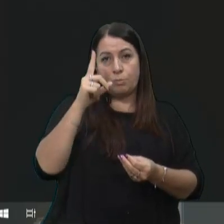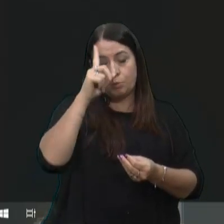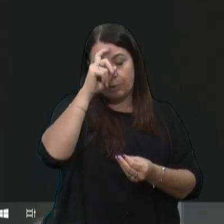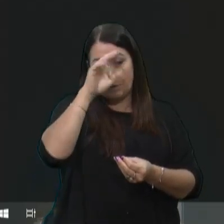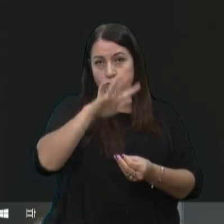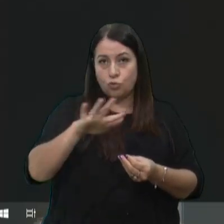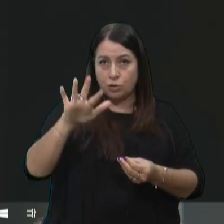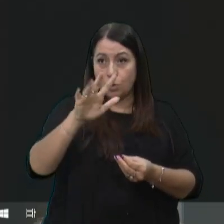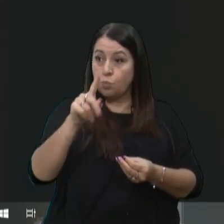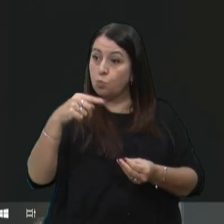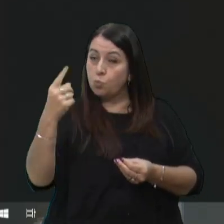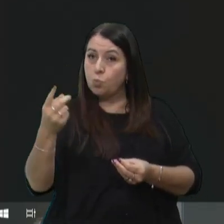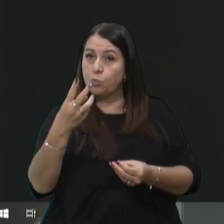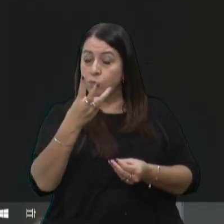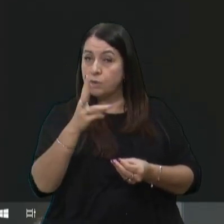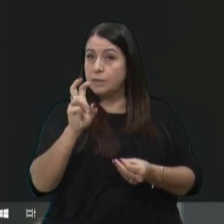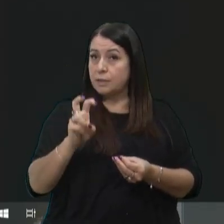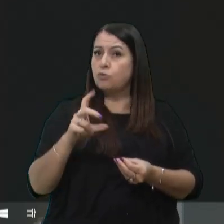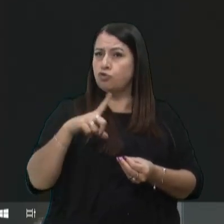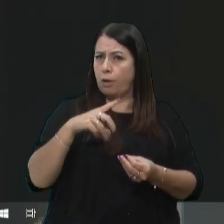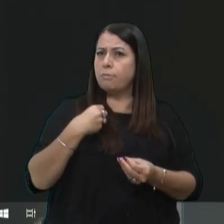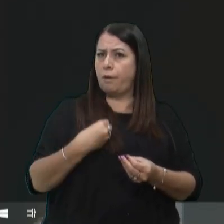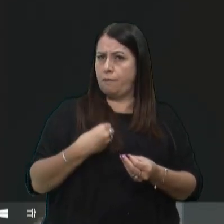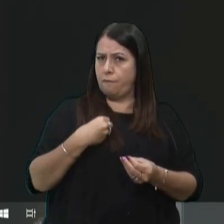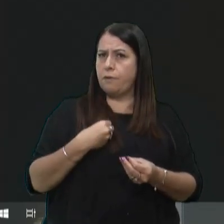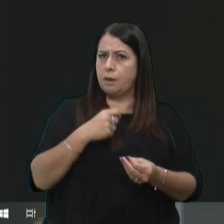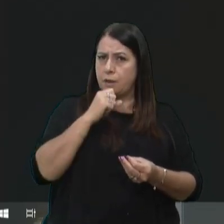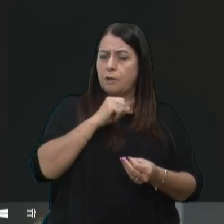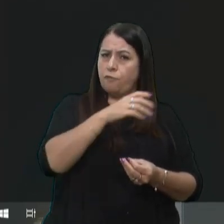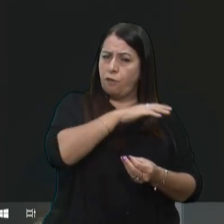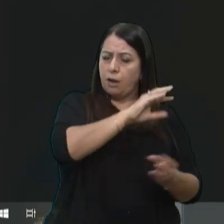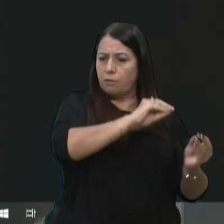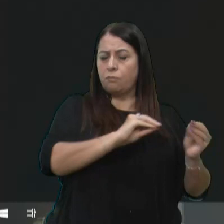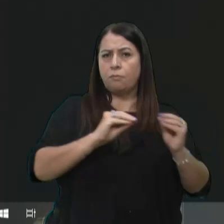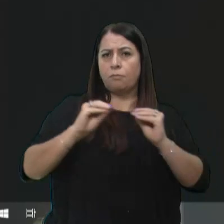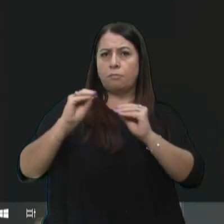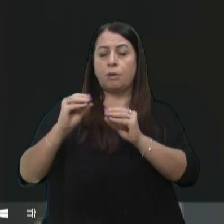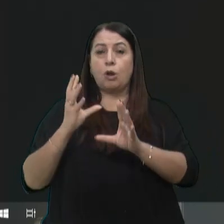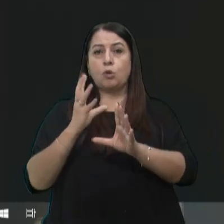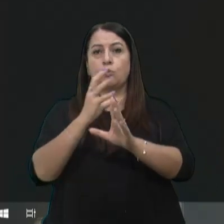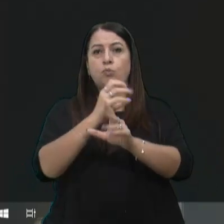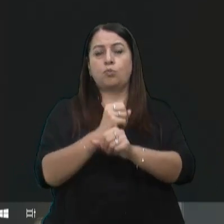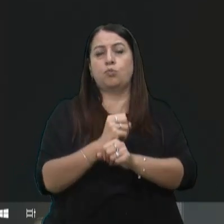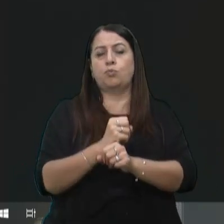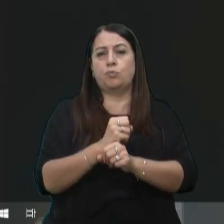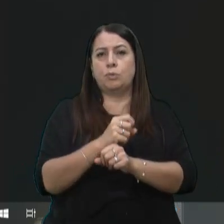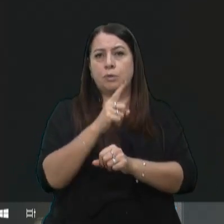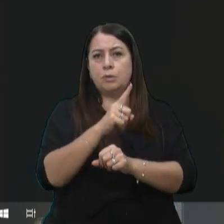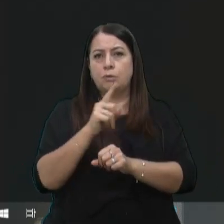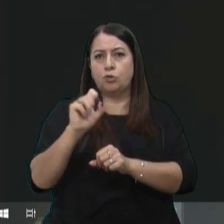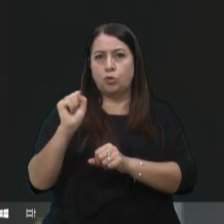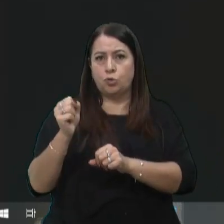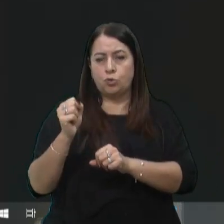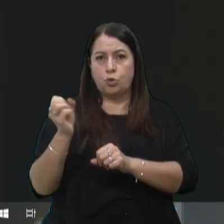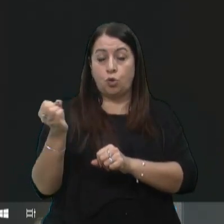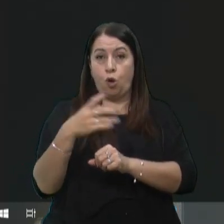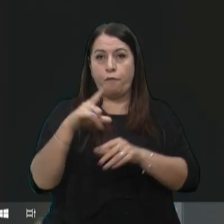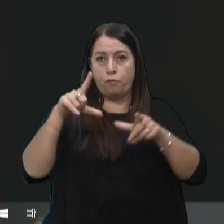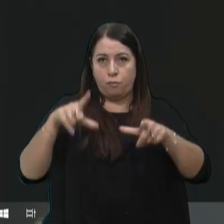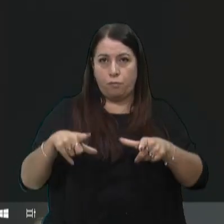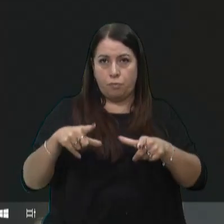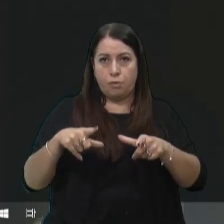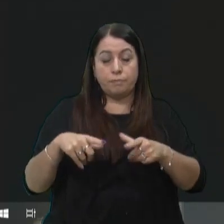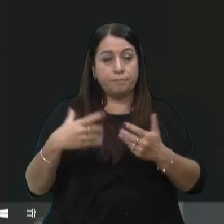HG os outros 35 já existem na antiga que serão transferidos totalizando na 118 na nova área